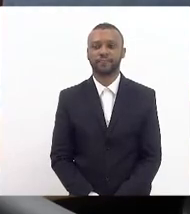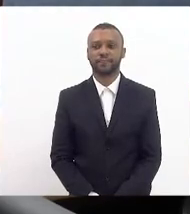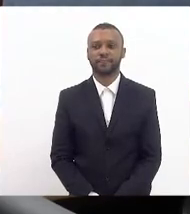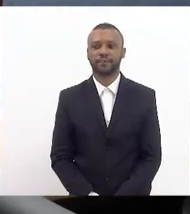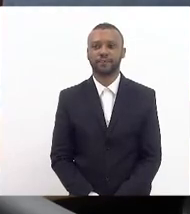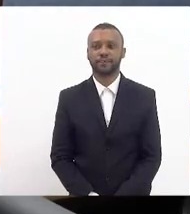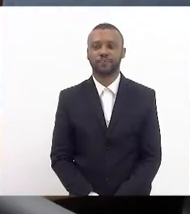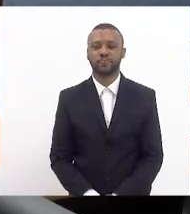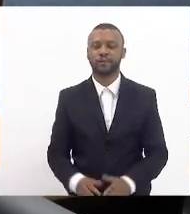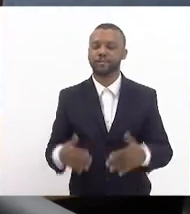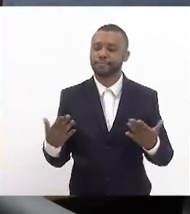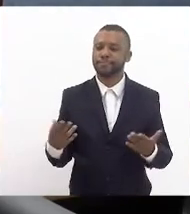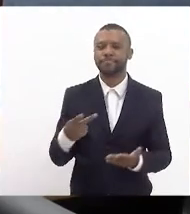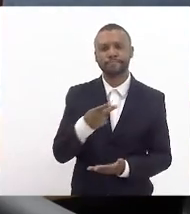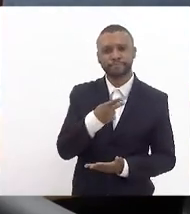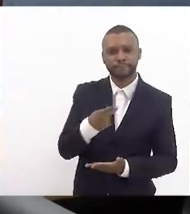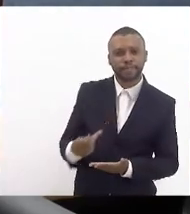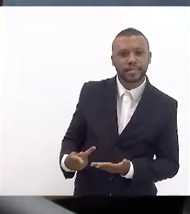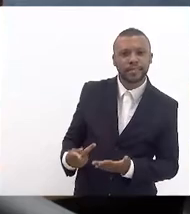Presidente.